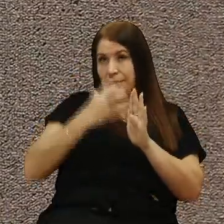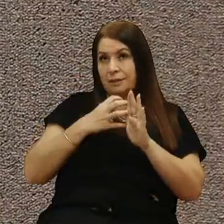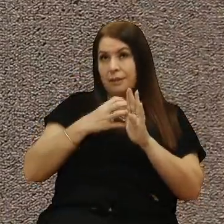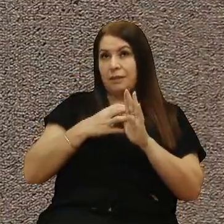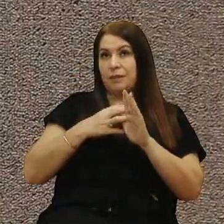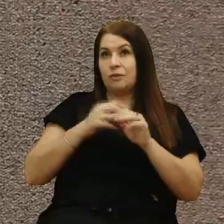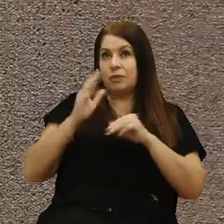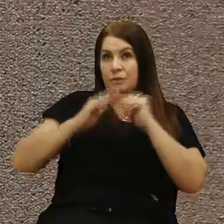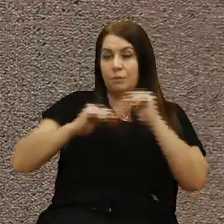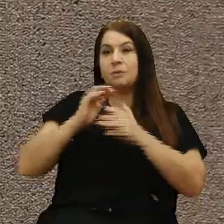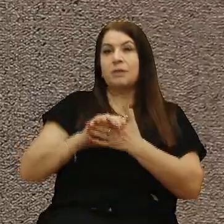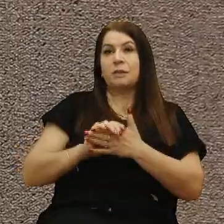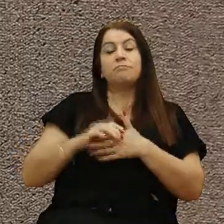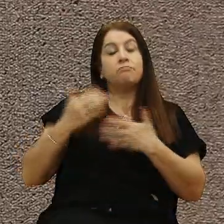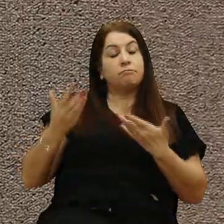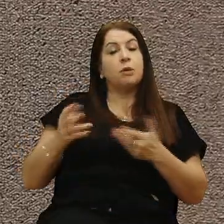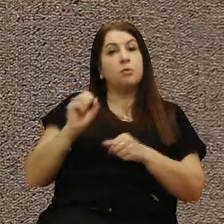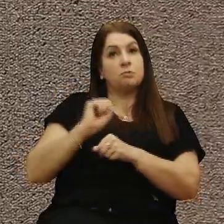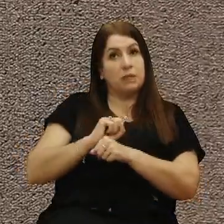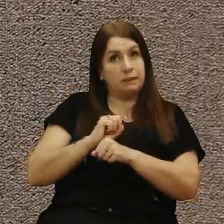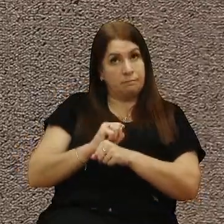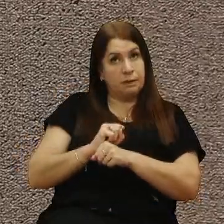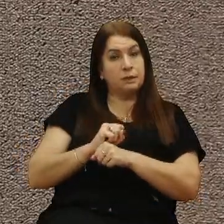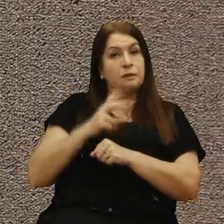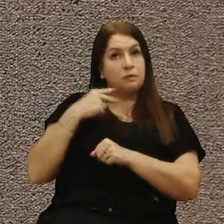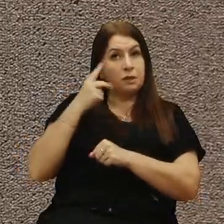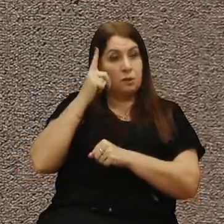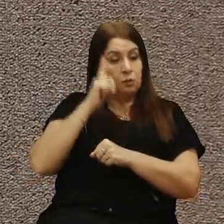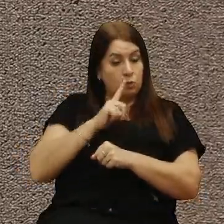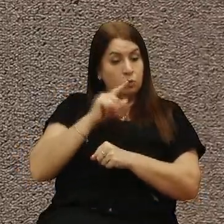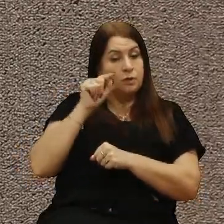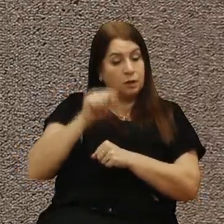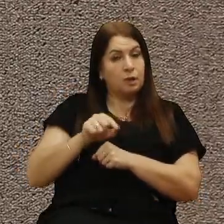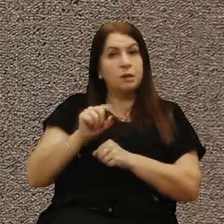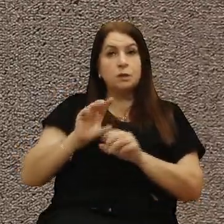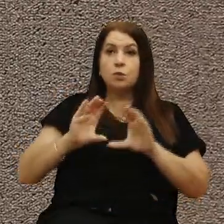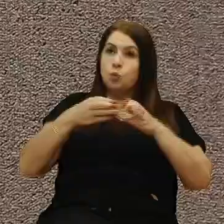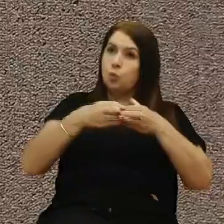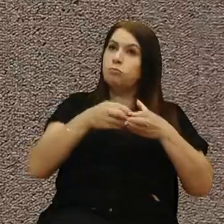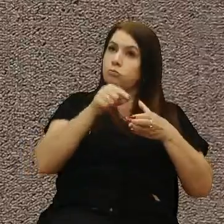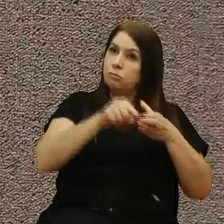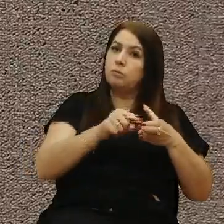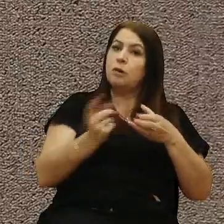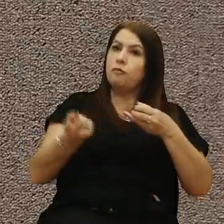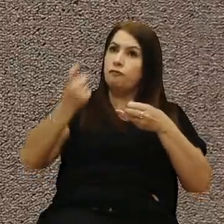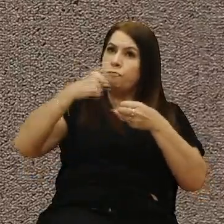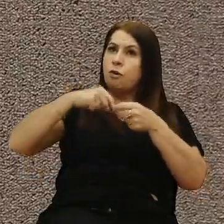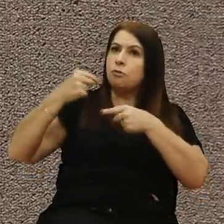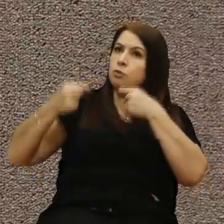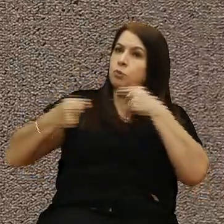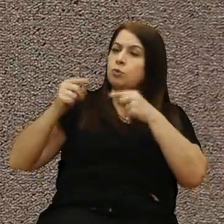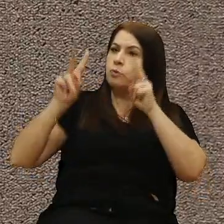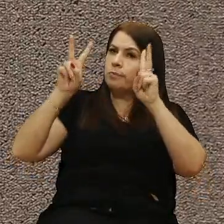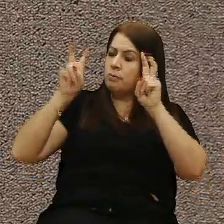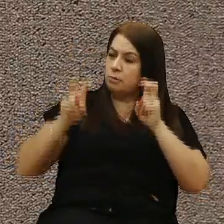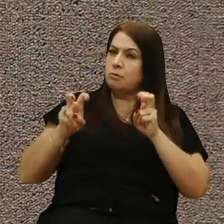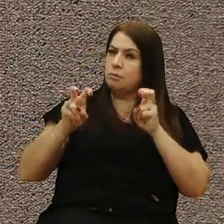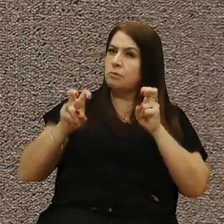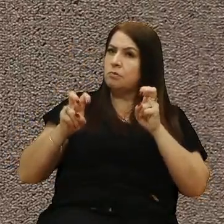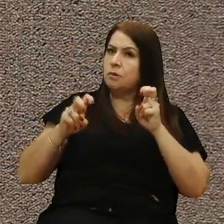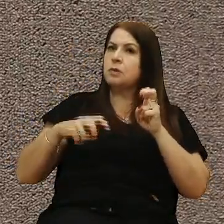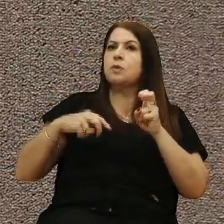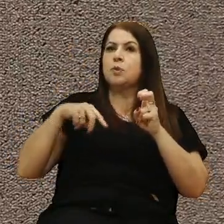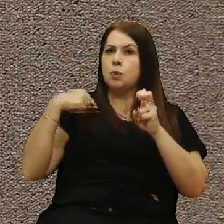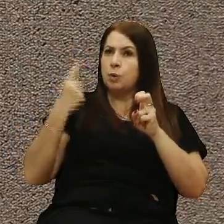sido implantado. Então, eu espero, vereador Lucas, que essa frente parlamentar volte a discutir esse assunto e que a